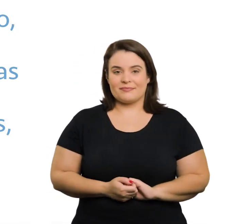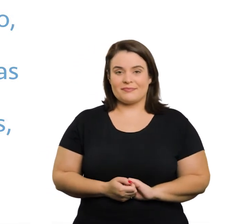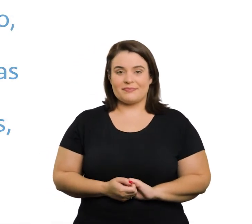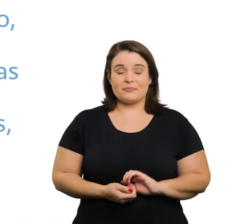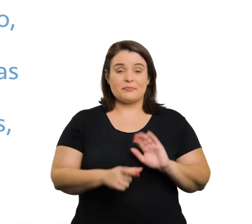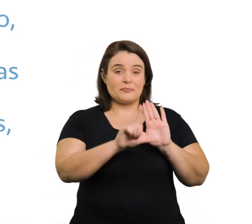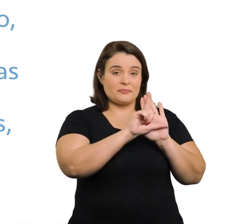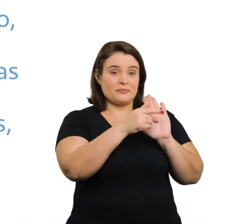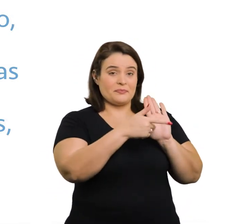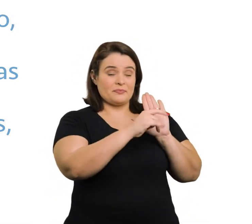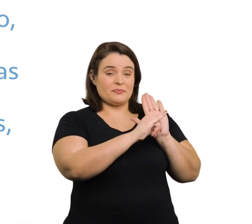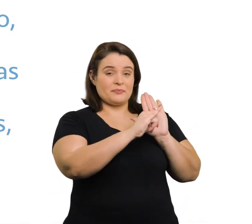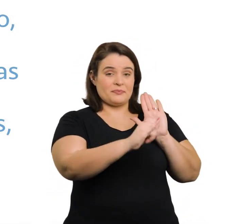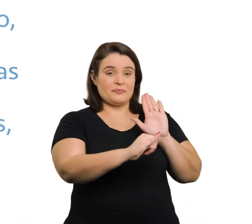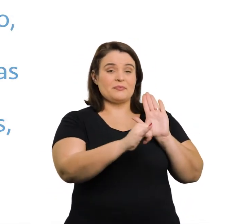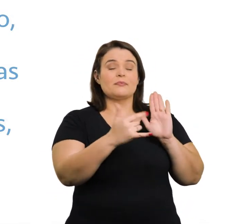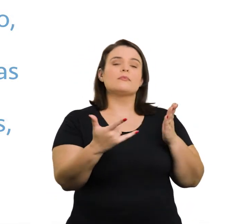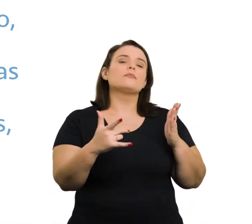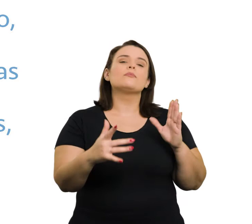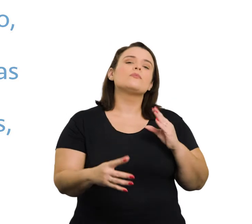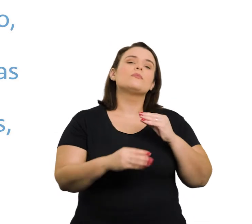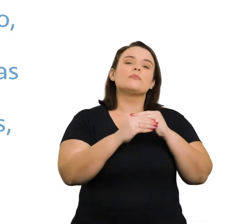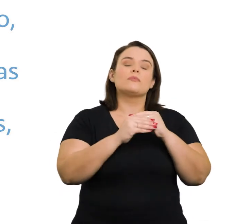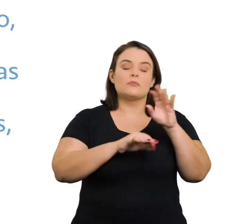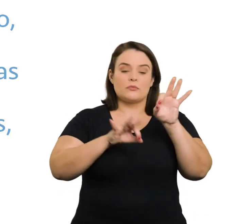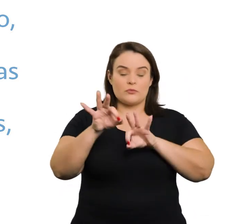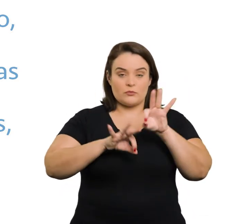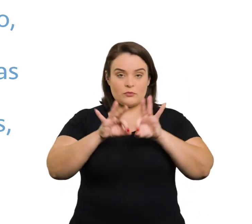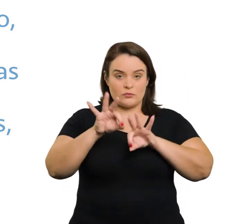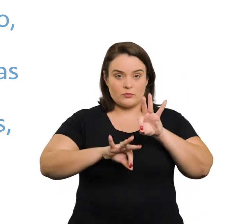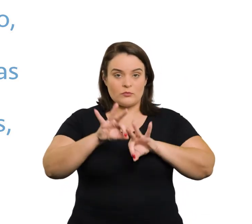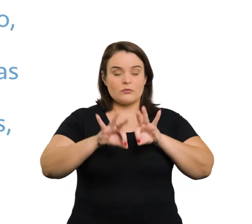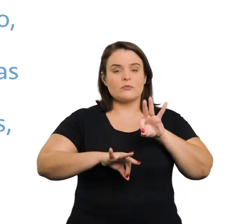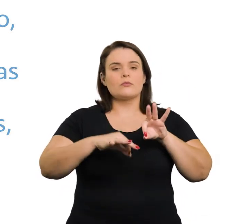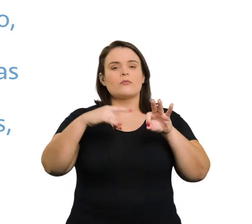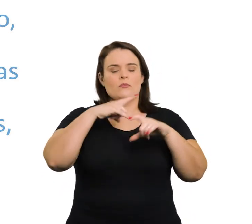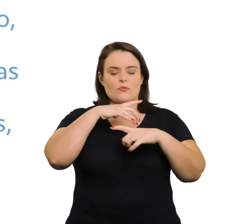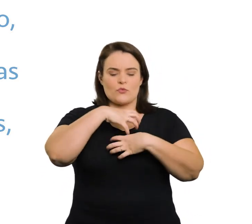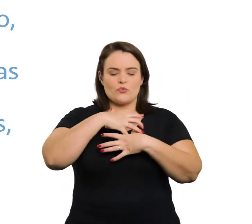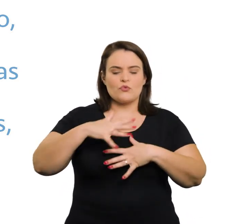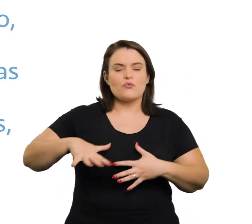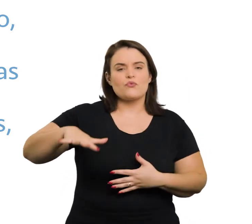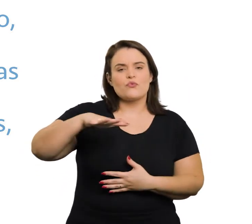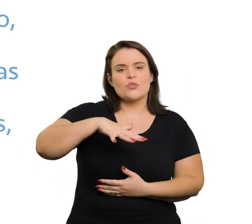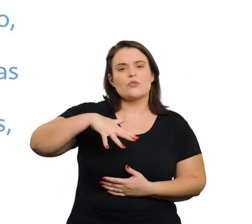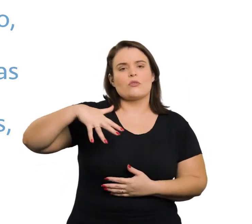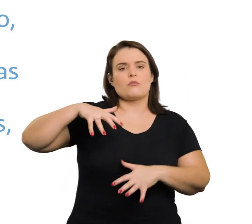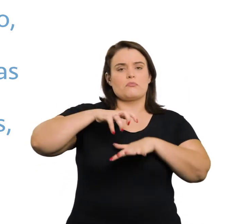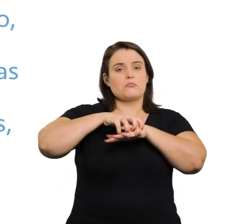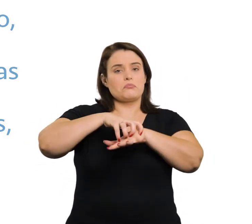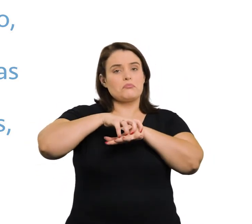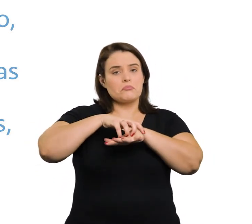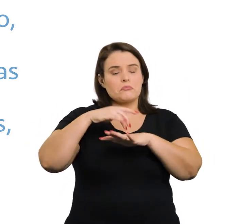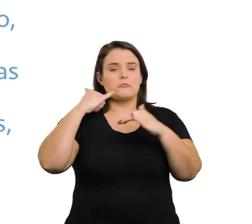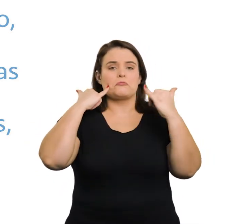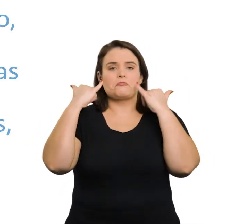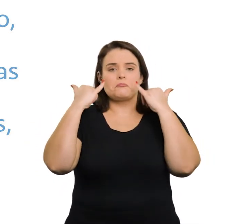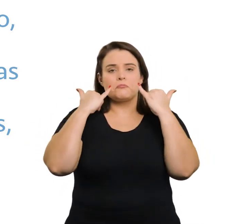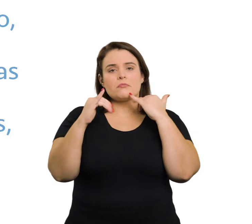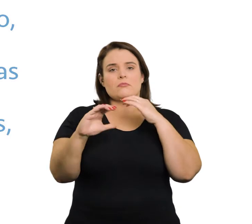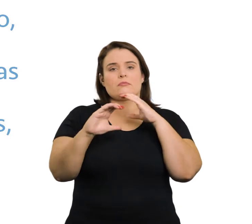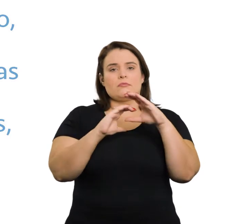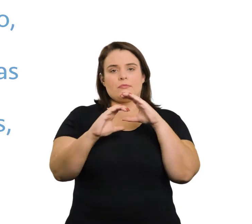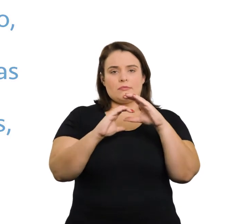lei? Abre aspas. A concepção e a implantação de projetos que tratem do meio físico,